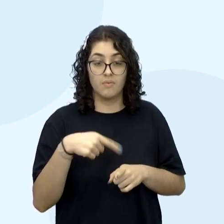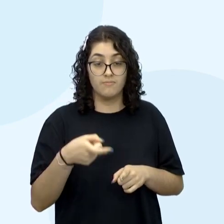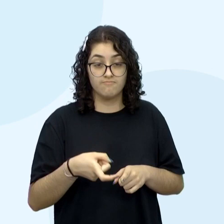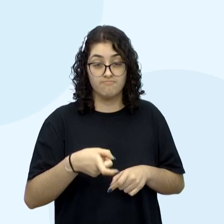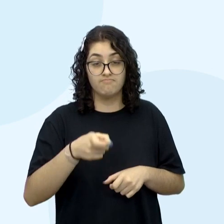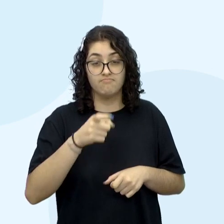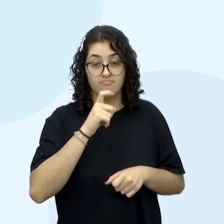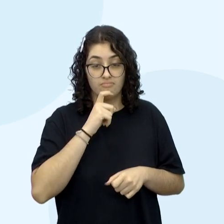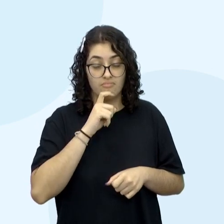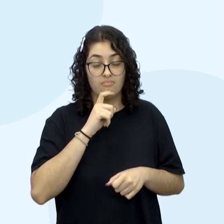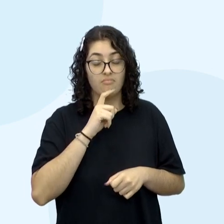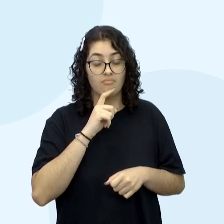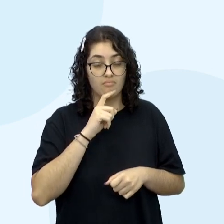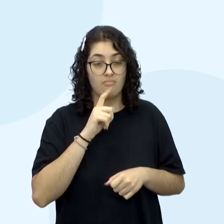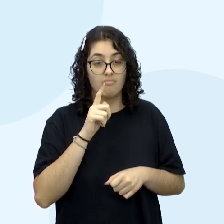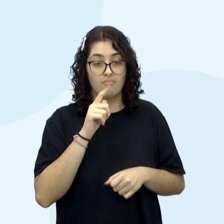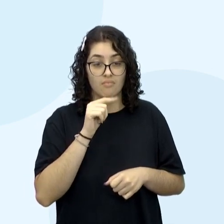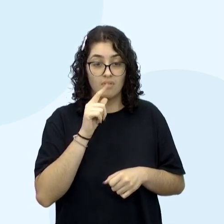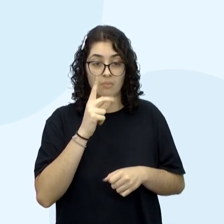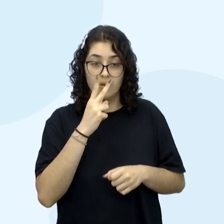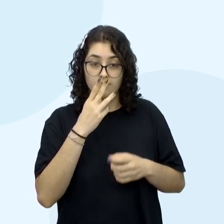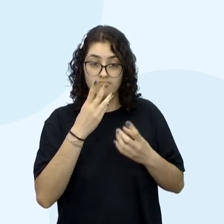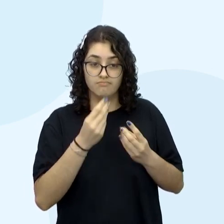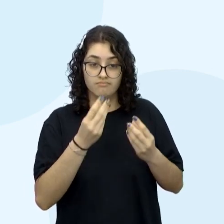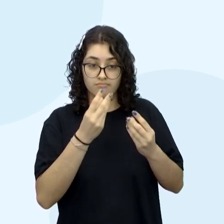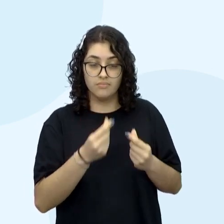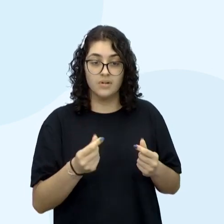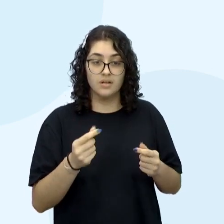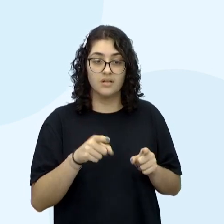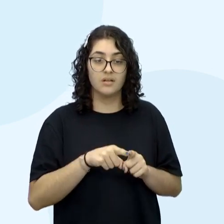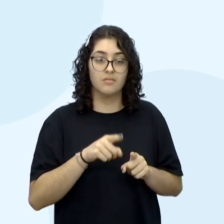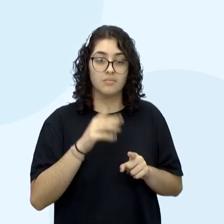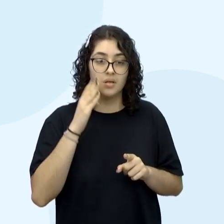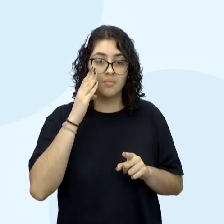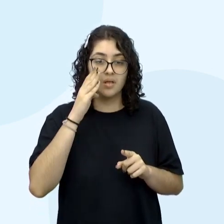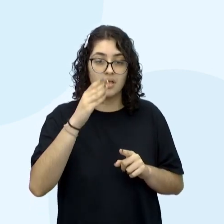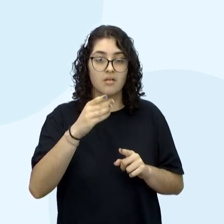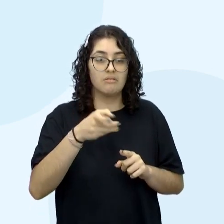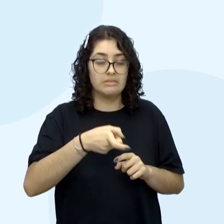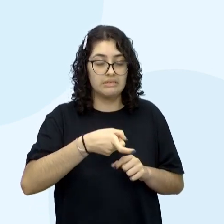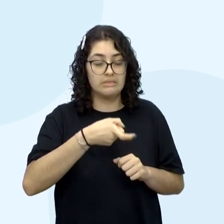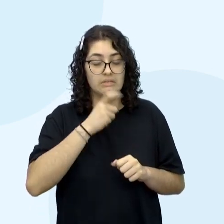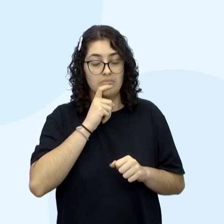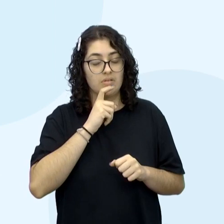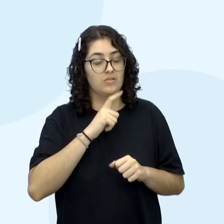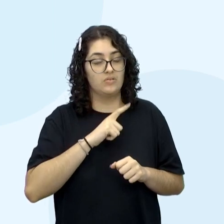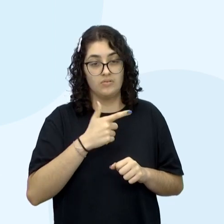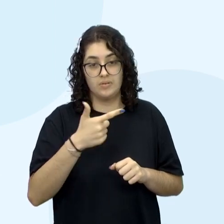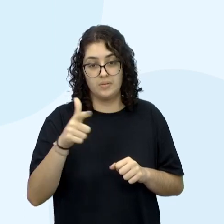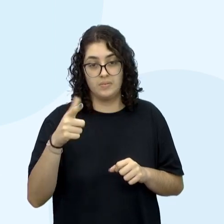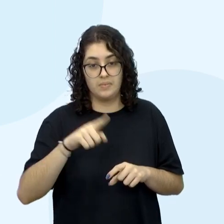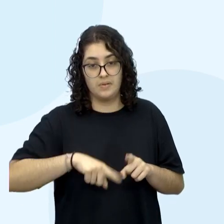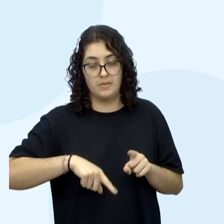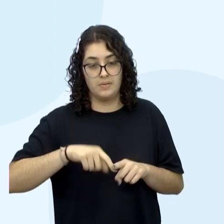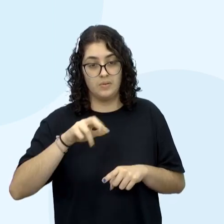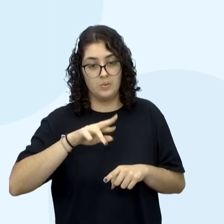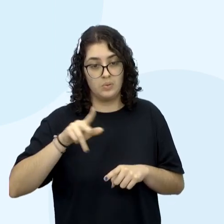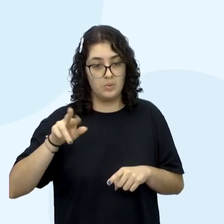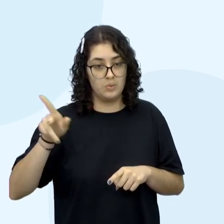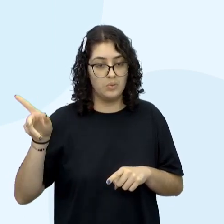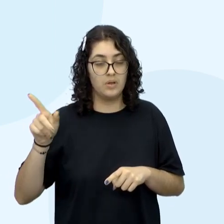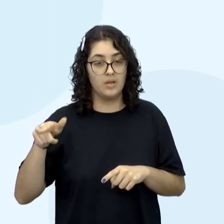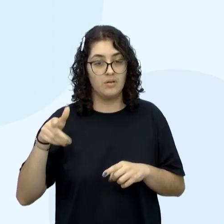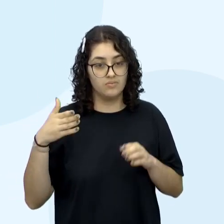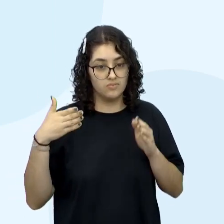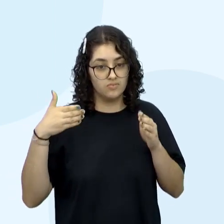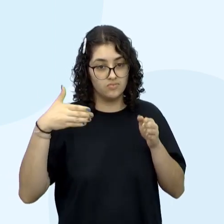ela vai fazer o quê? A água dilata, principalmente quando está gelada, isso não acontece com outros materiais, a água é muito específica, ela é